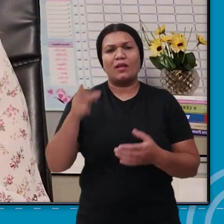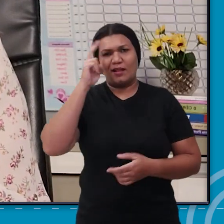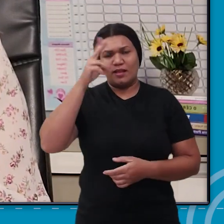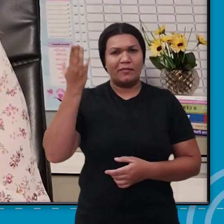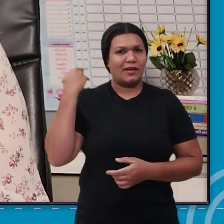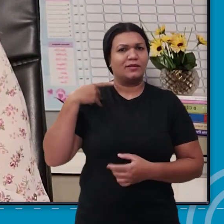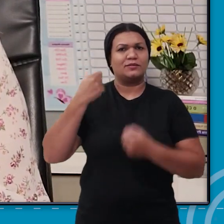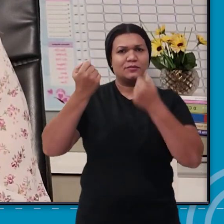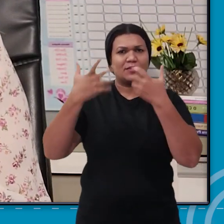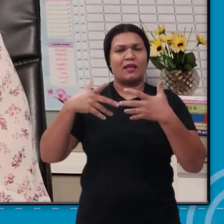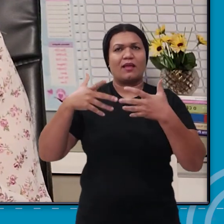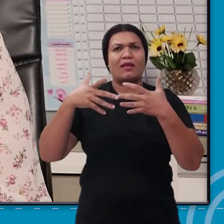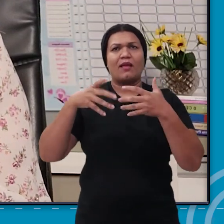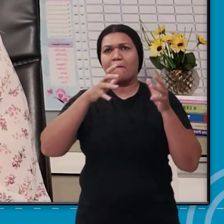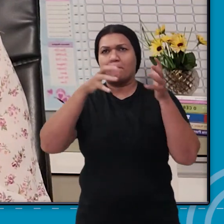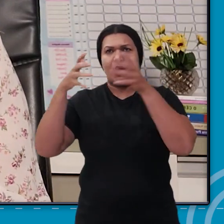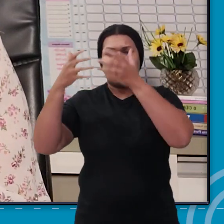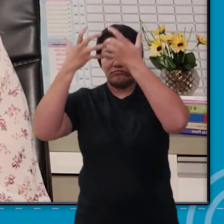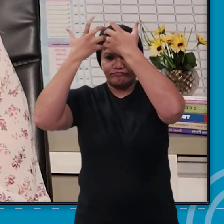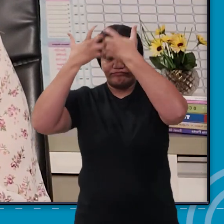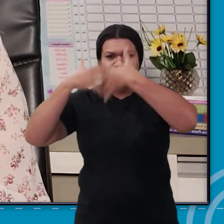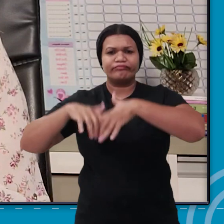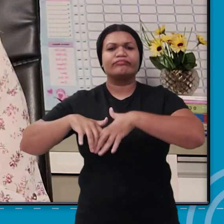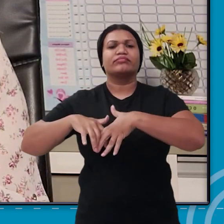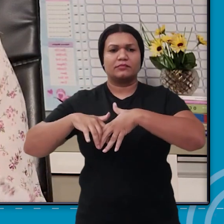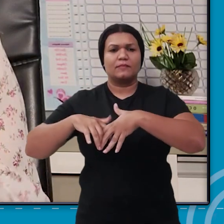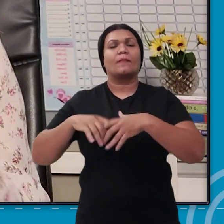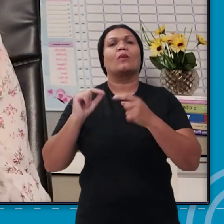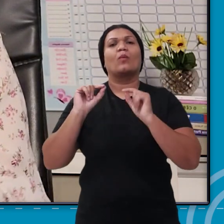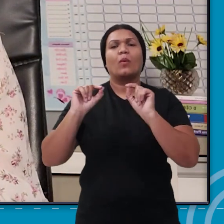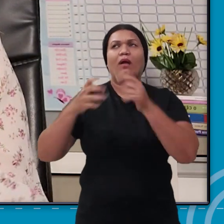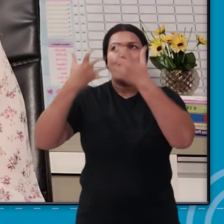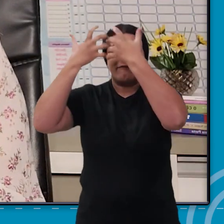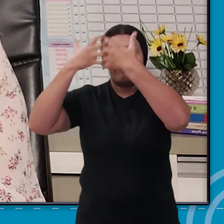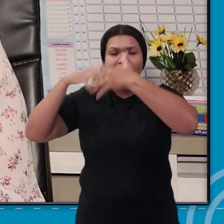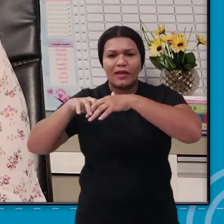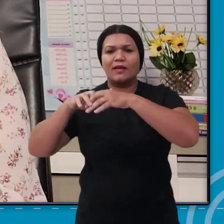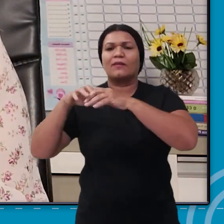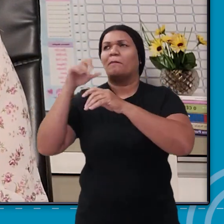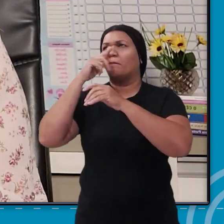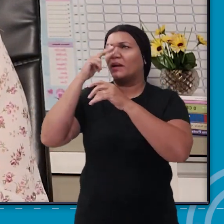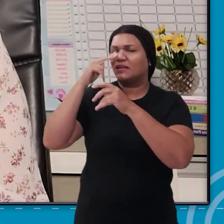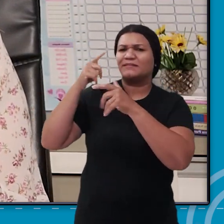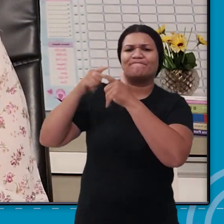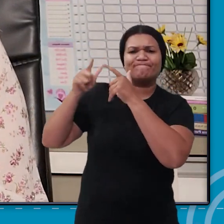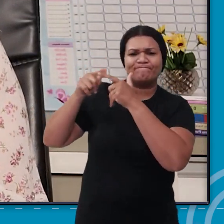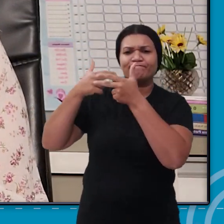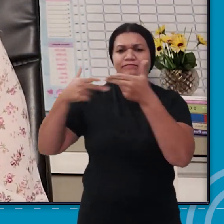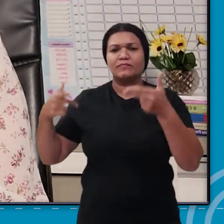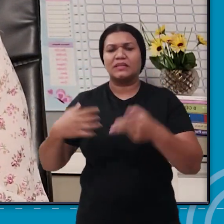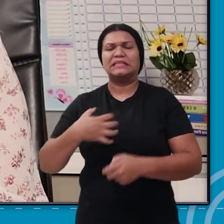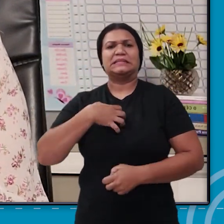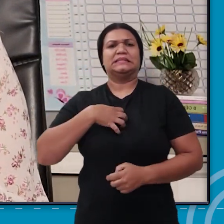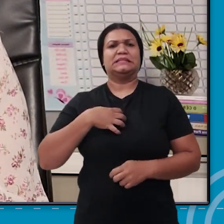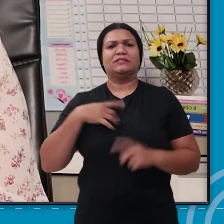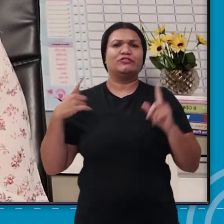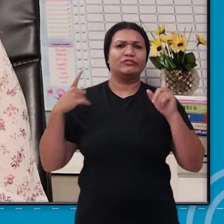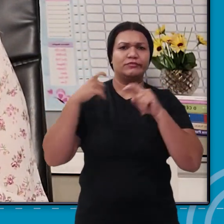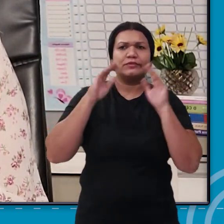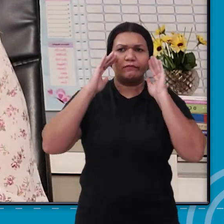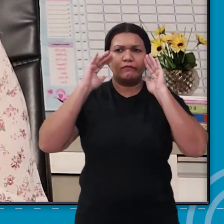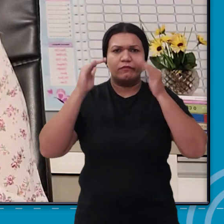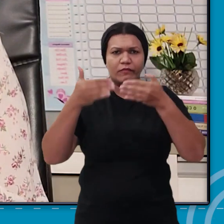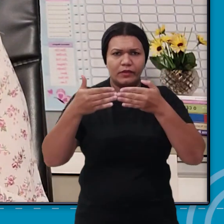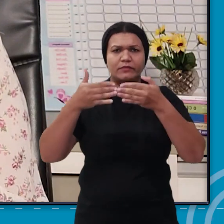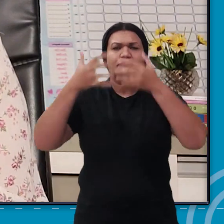sobre a parte cognitiva? Então, como o cérebro dela estará inflamado, ela vai ter dificuldade de concentração,